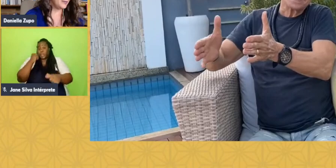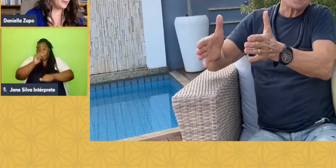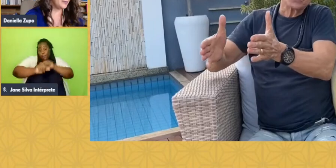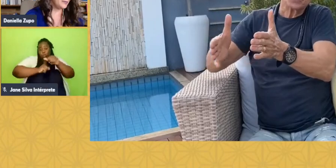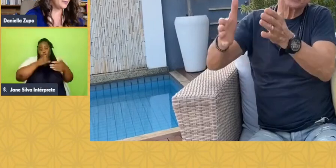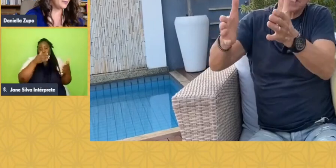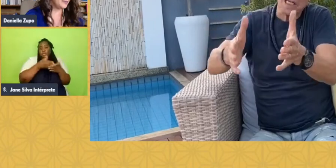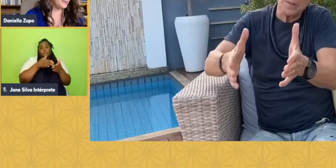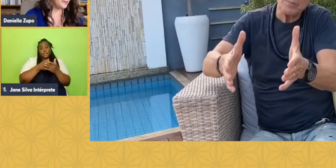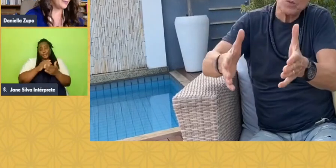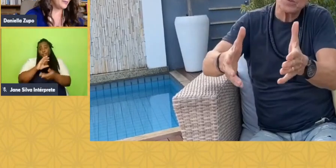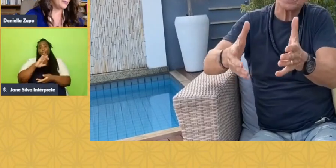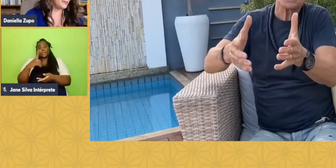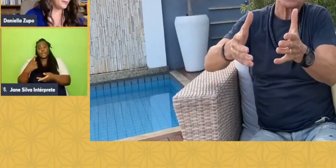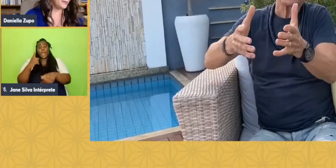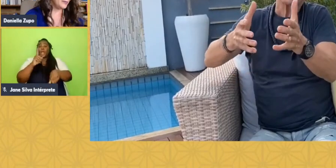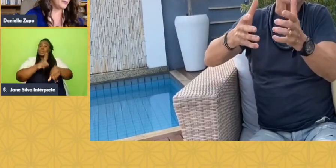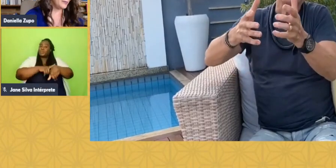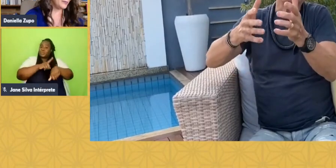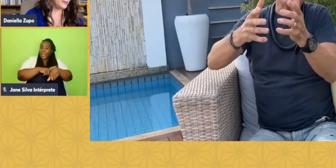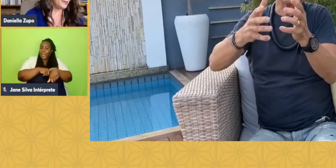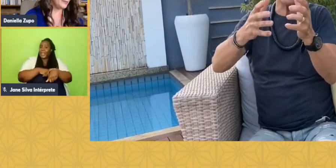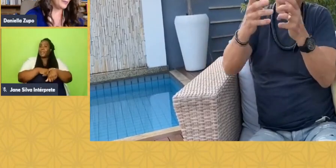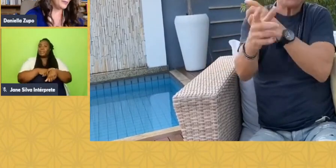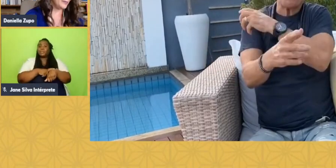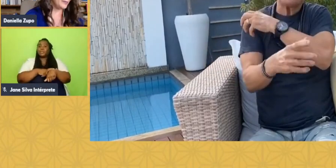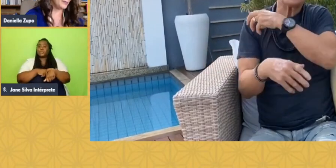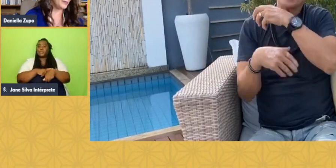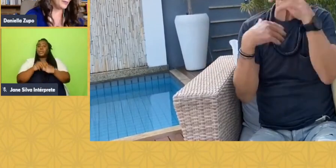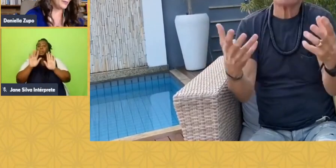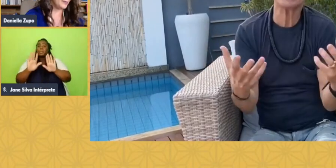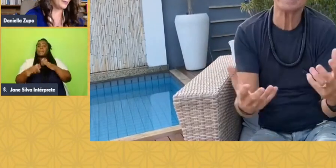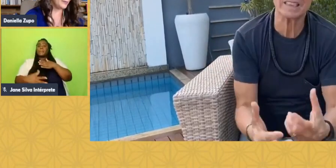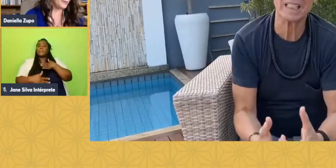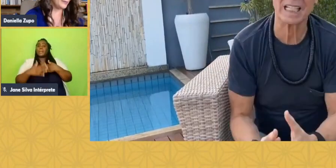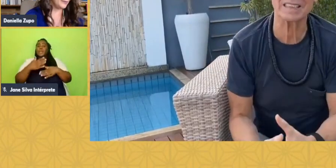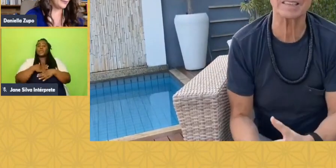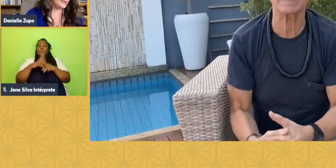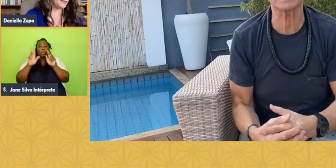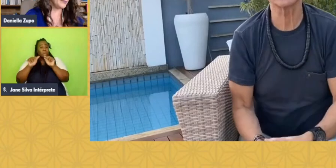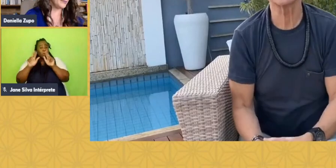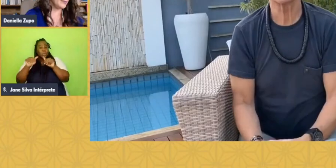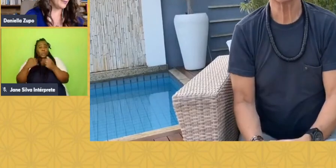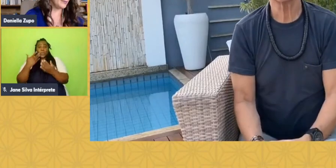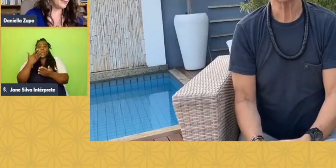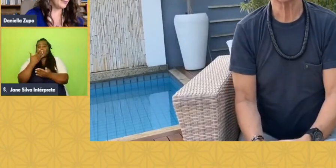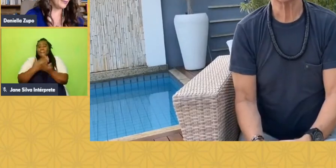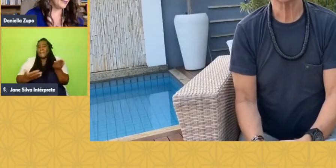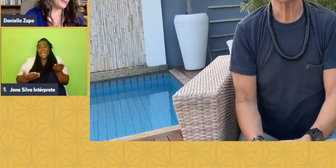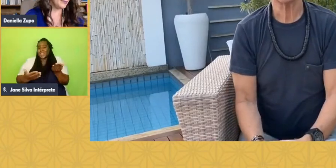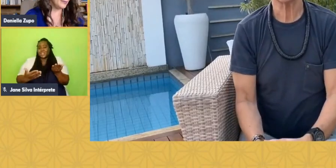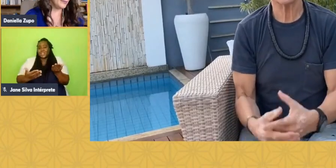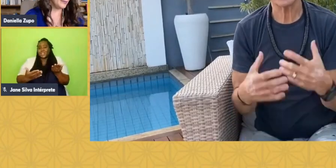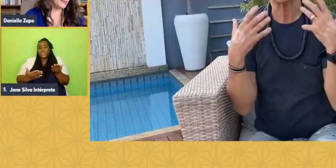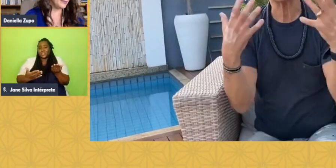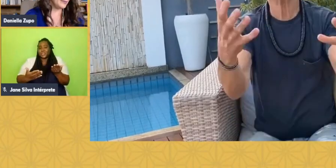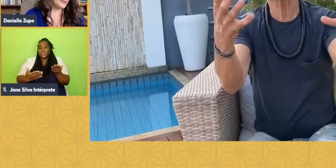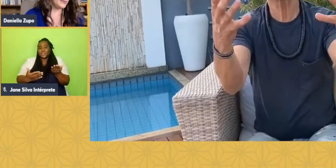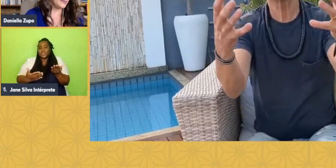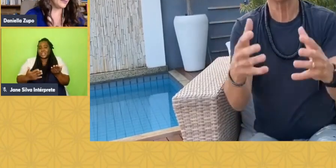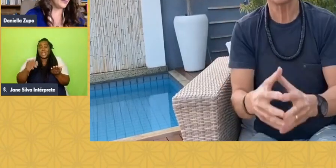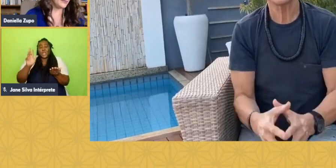né do tempo mais o corpo Jamais deixará de ser a